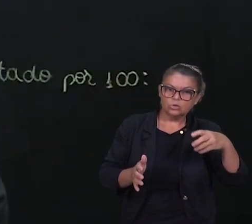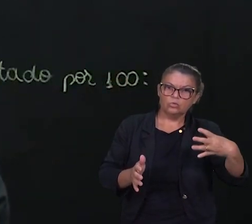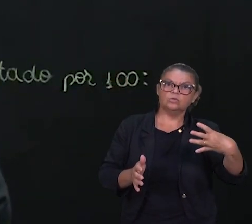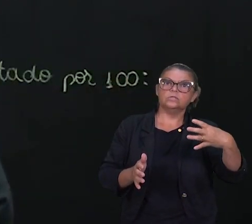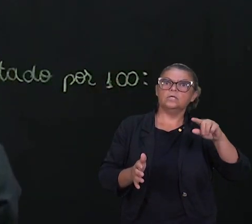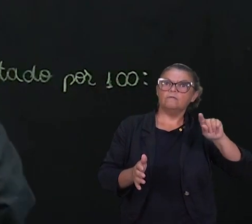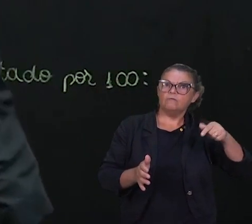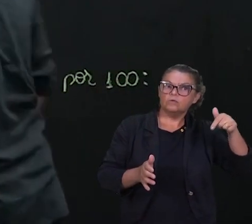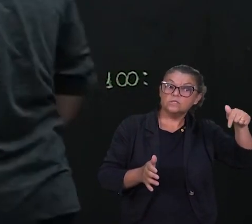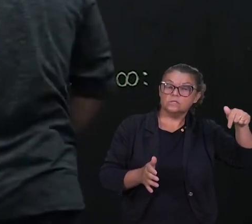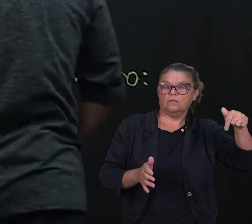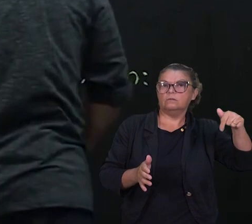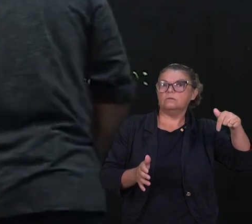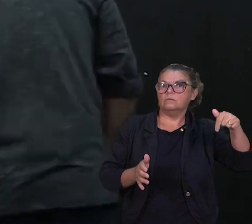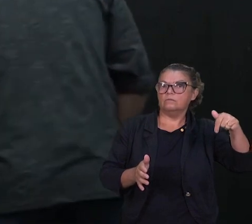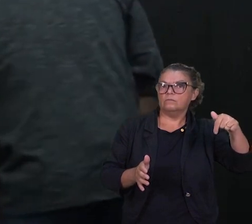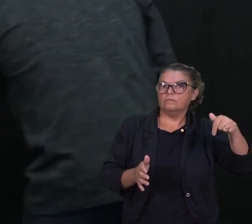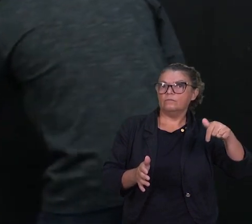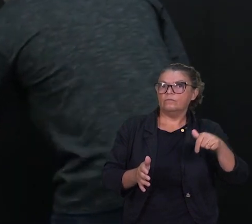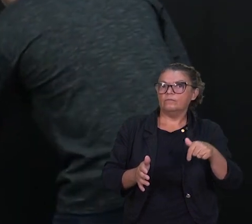14,7.